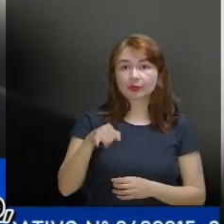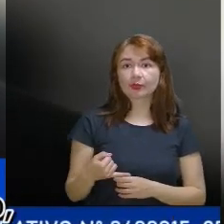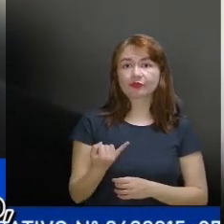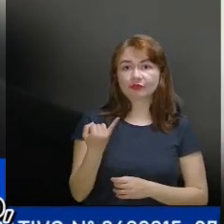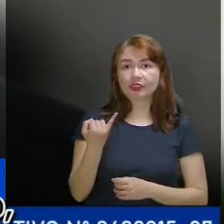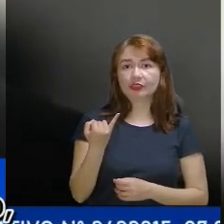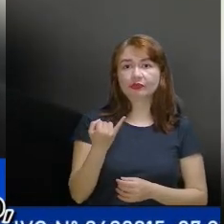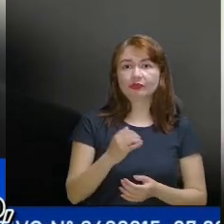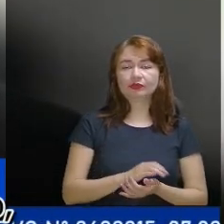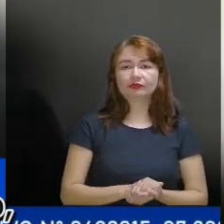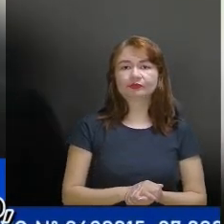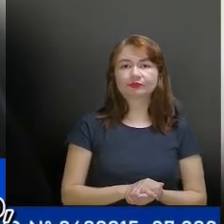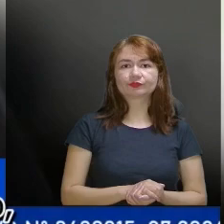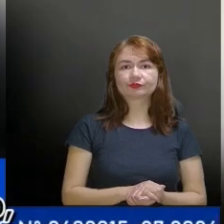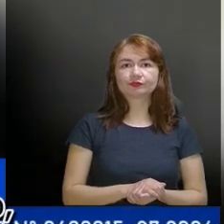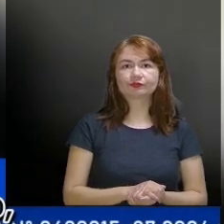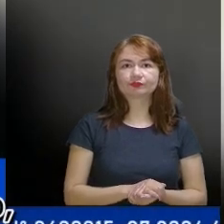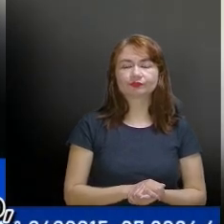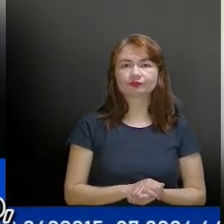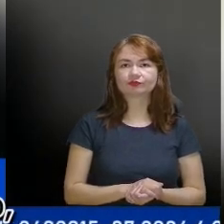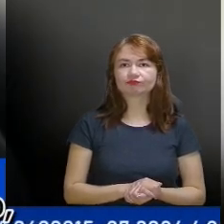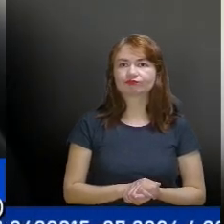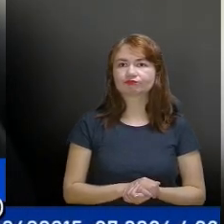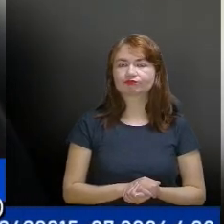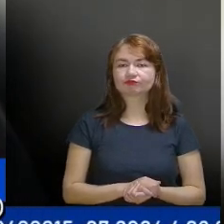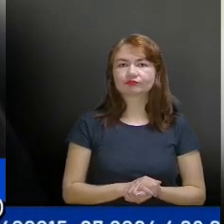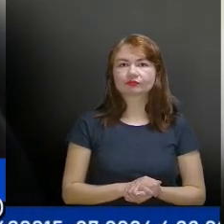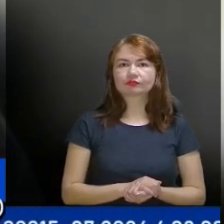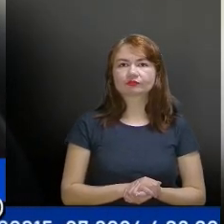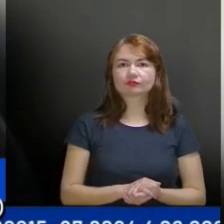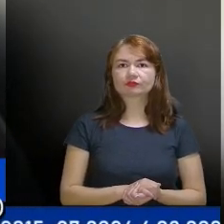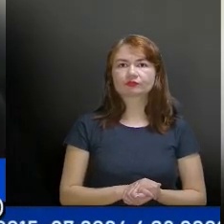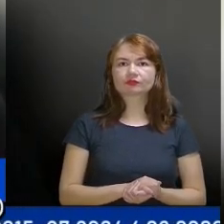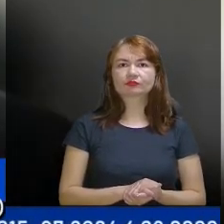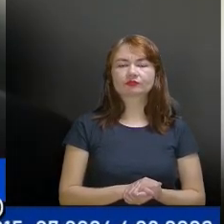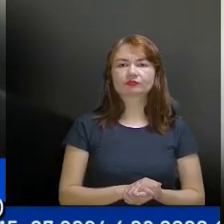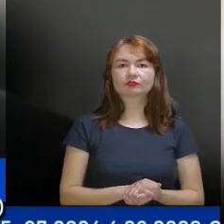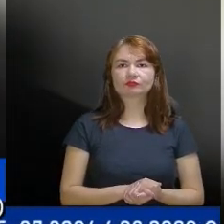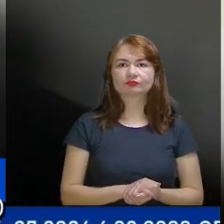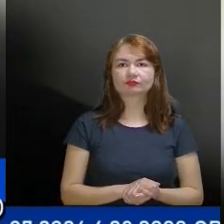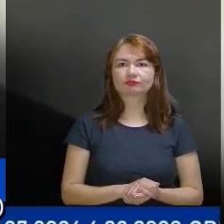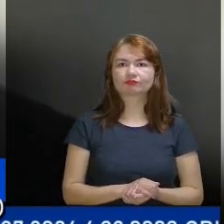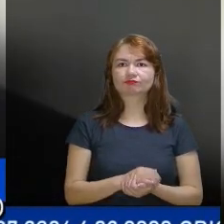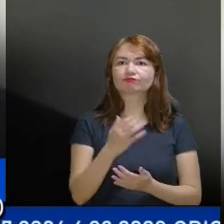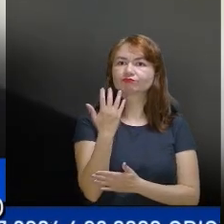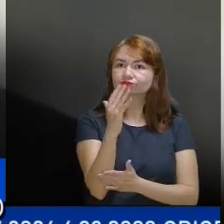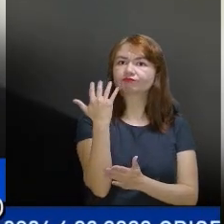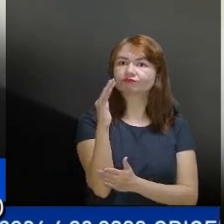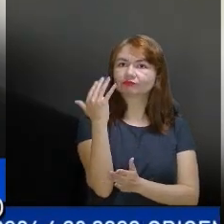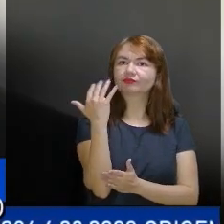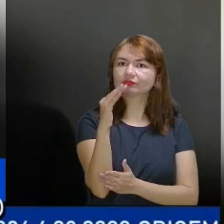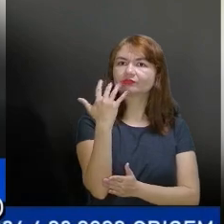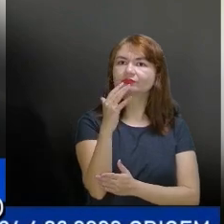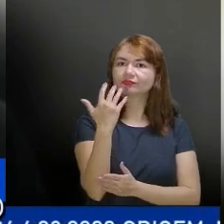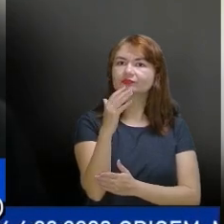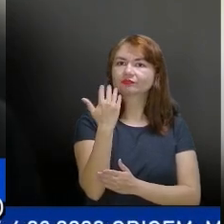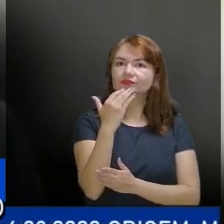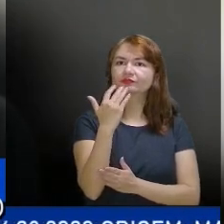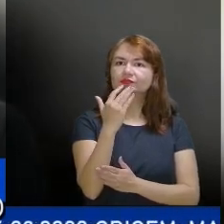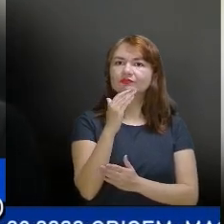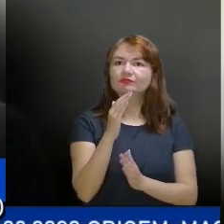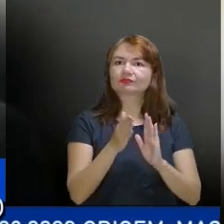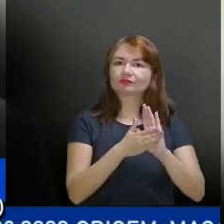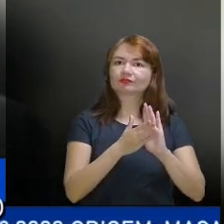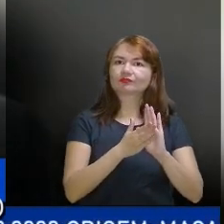terno preto, com camisa com tom azul listrada iniciativa do nosso tribunal e, na verdade,